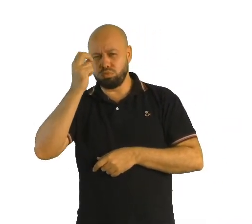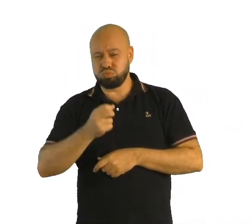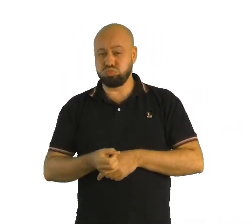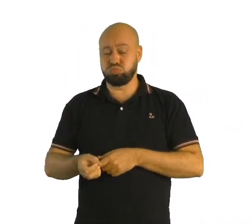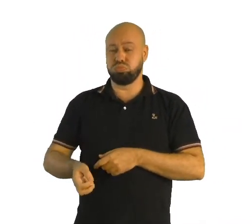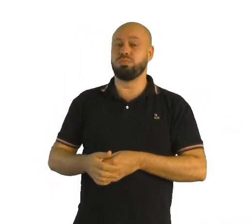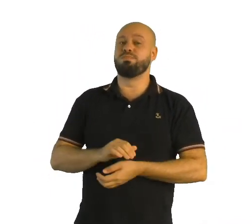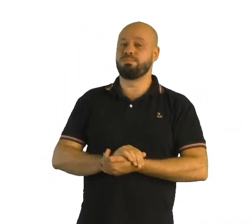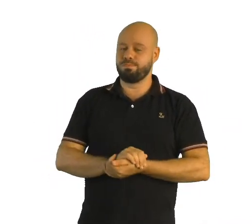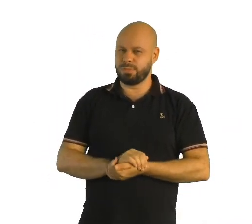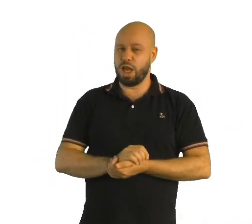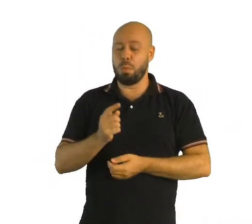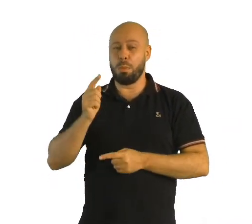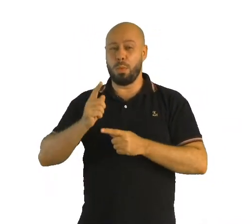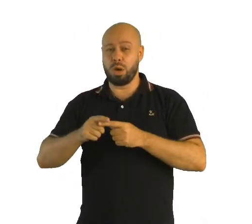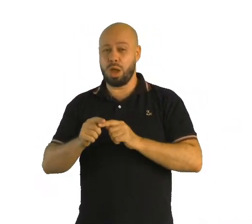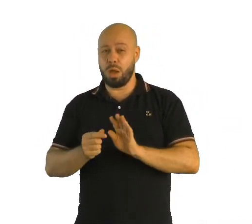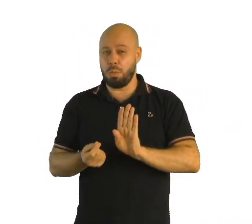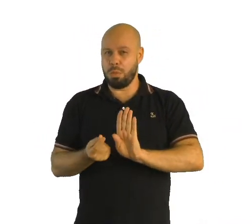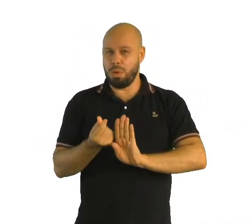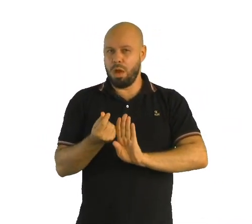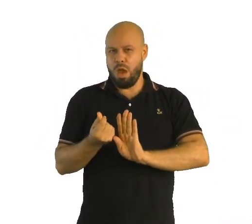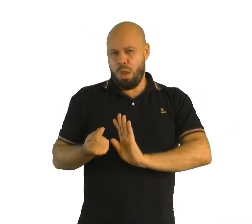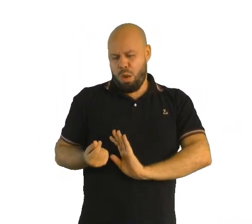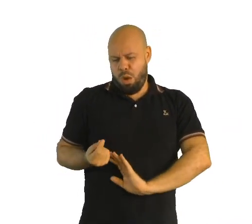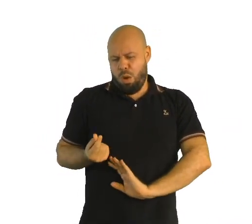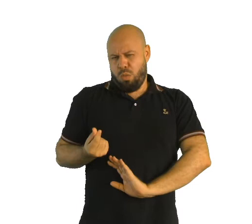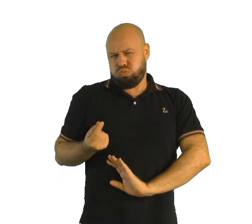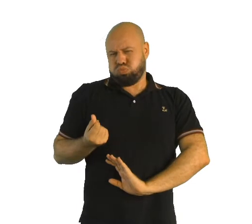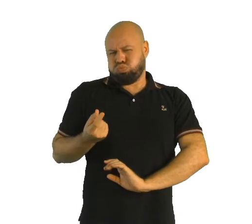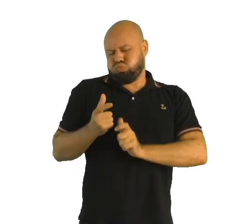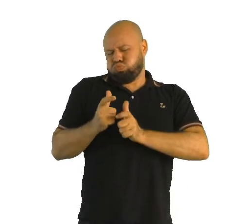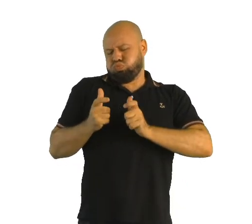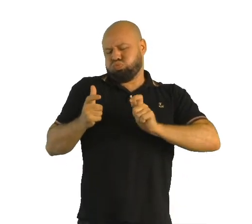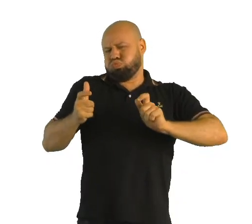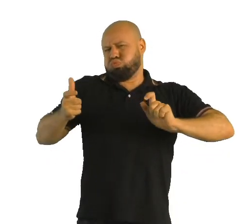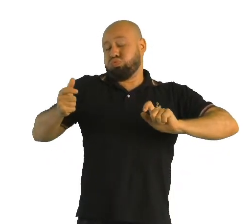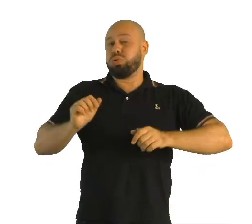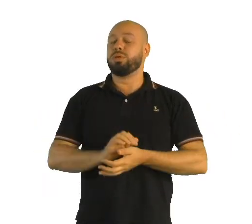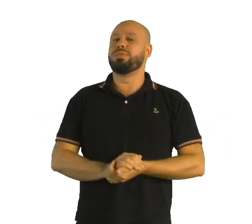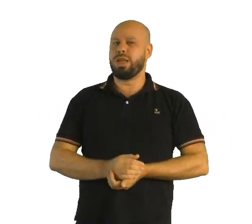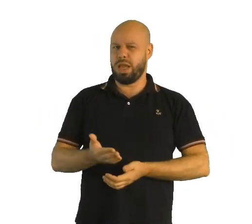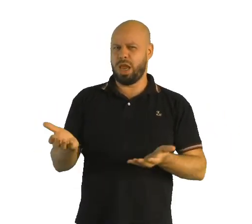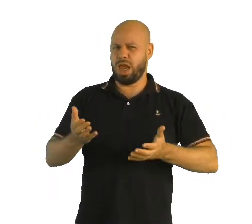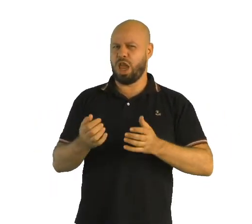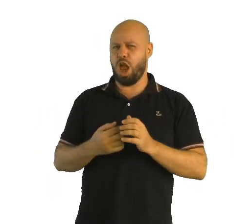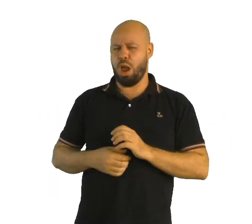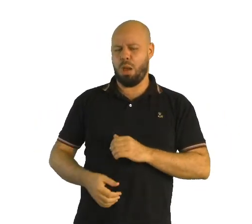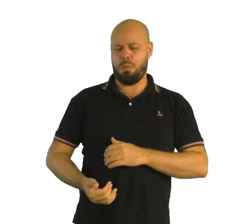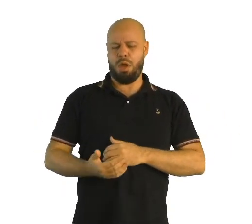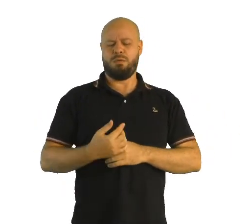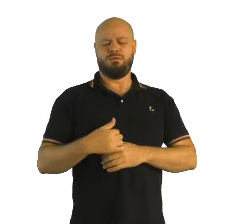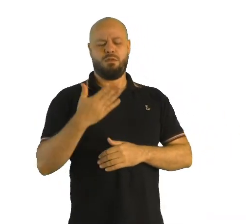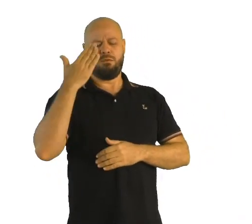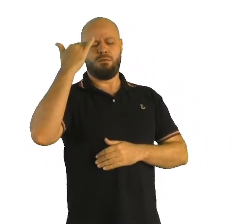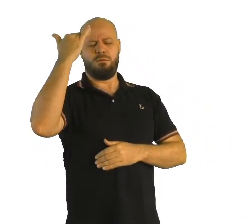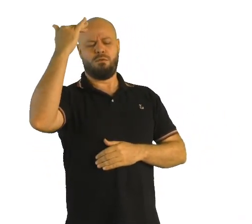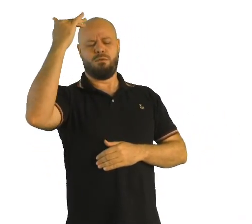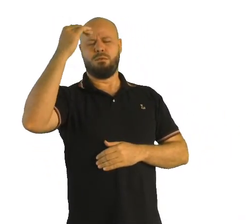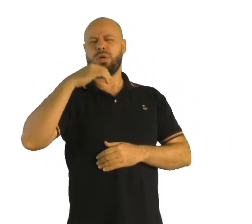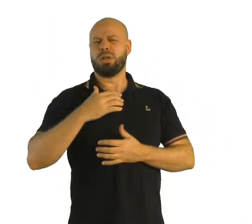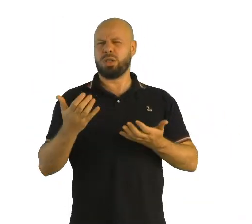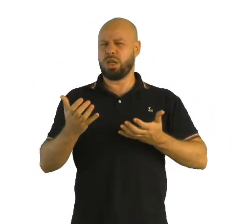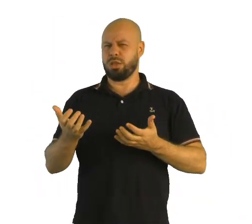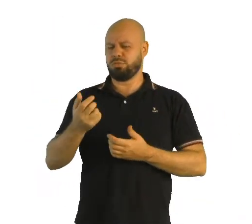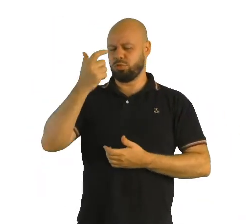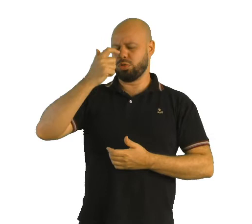enriquecendo bastante. Então, ela quer ter status social. E durante aquele período do Renascimento, para você ter status social, né,